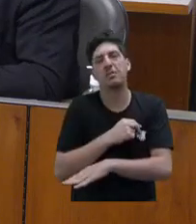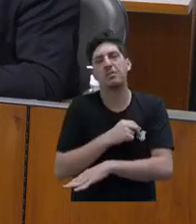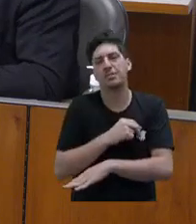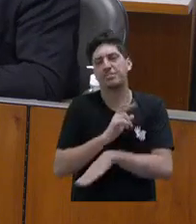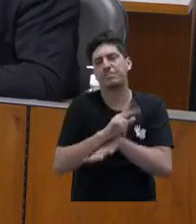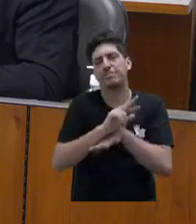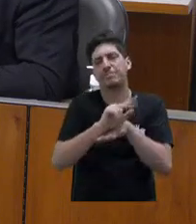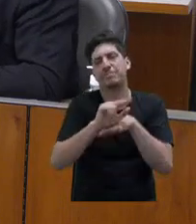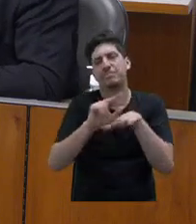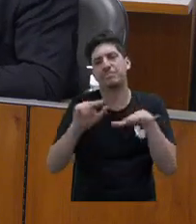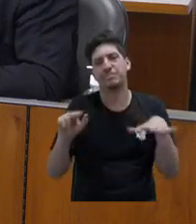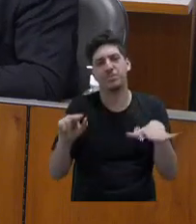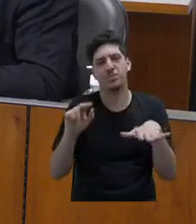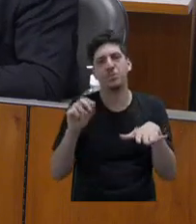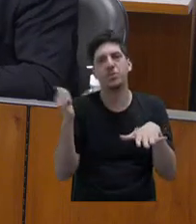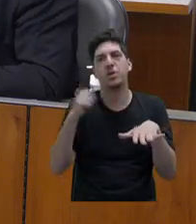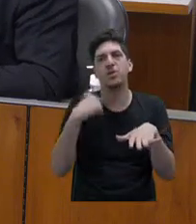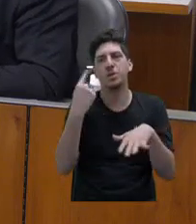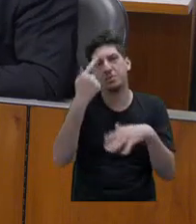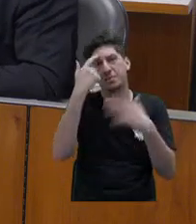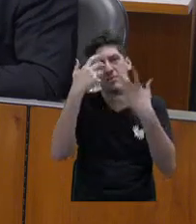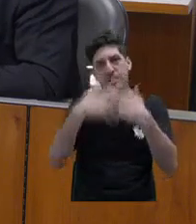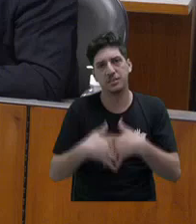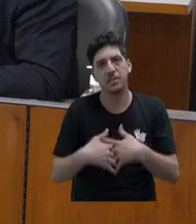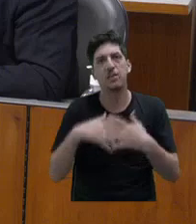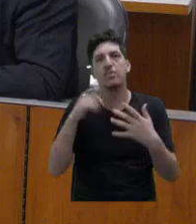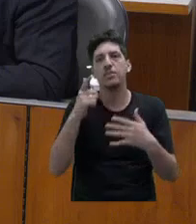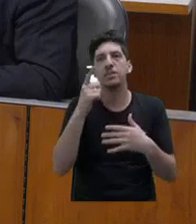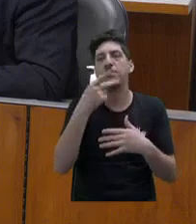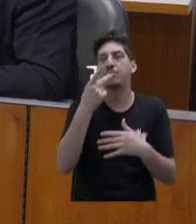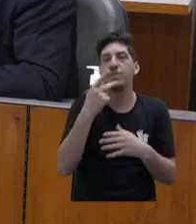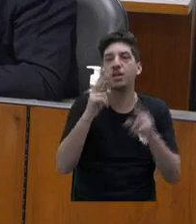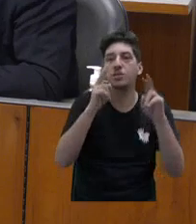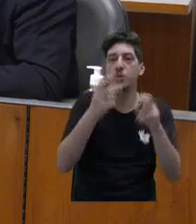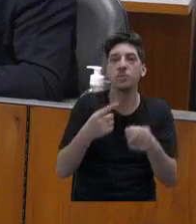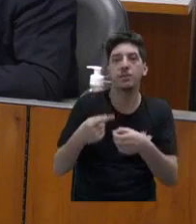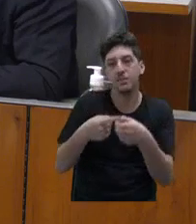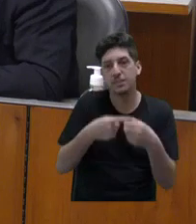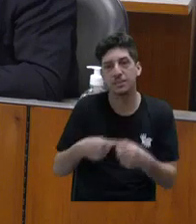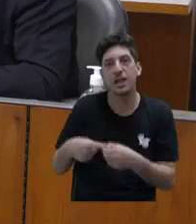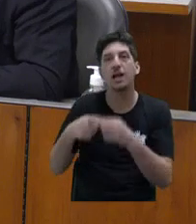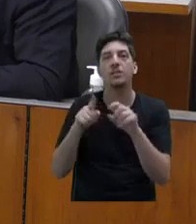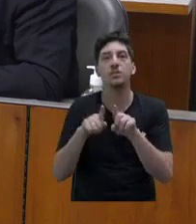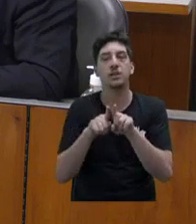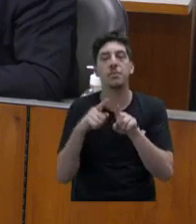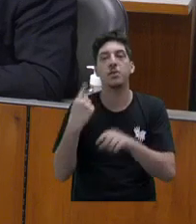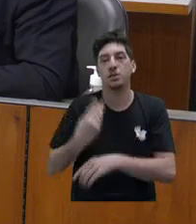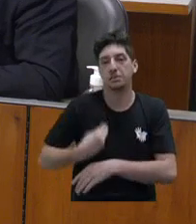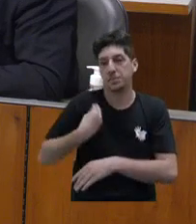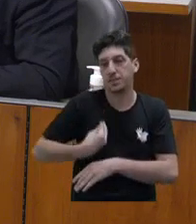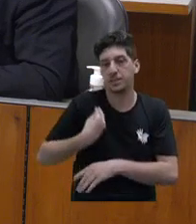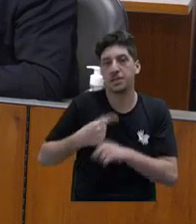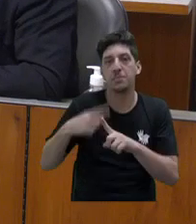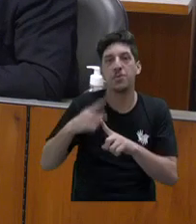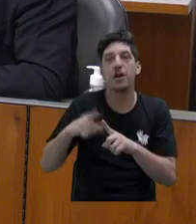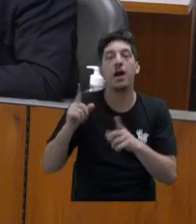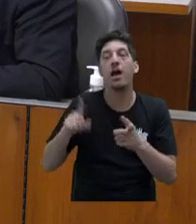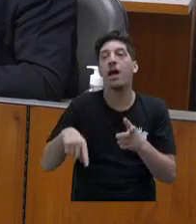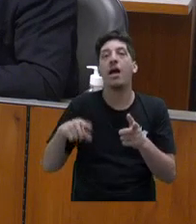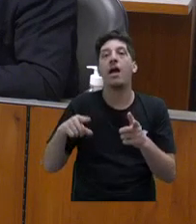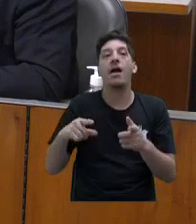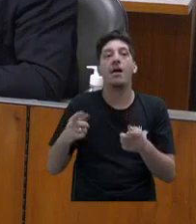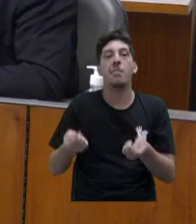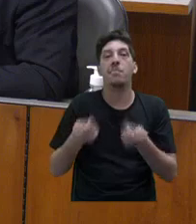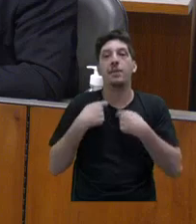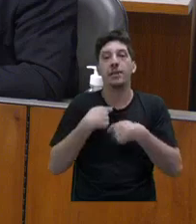que eu acho que esse retorno que o senhor dá, que os municípios também nos dão de estarmos presentes, porque é educativo para a